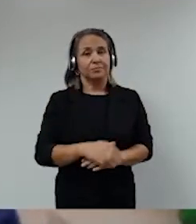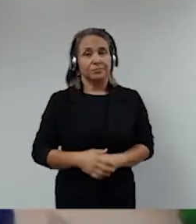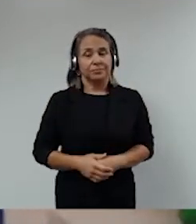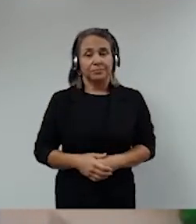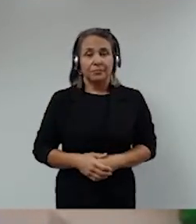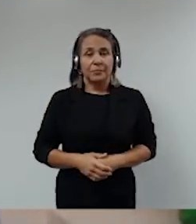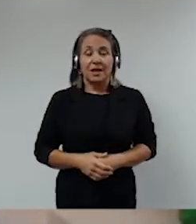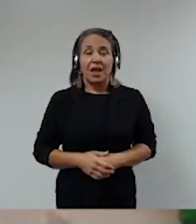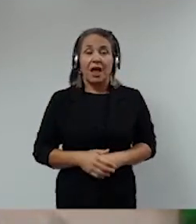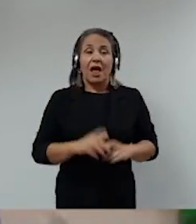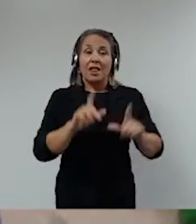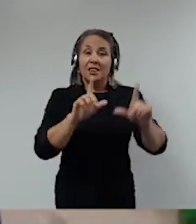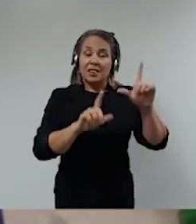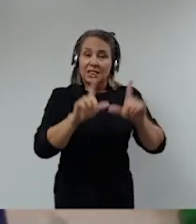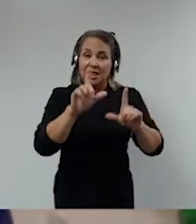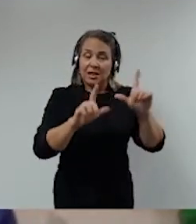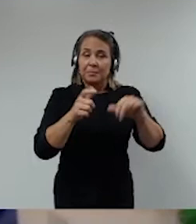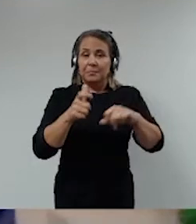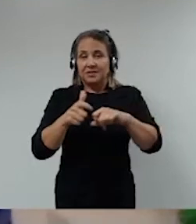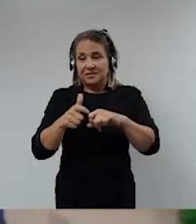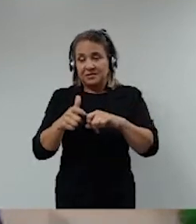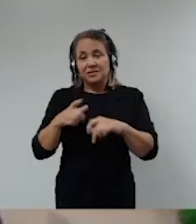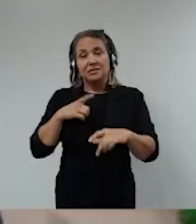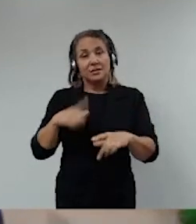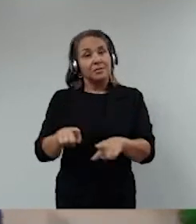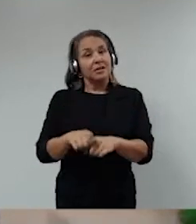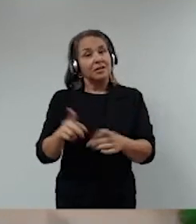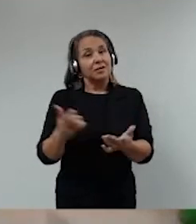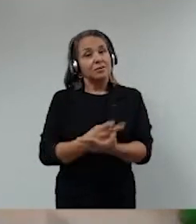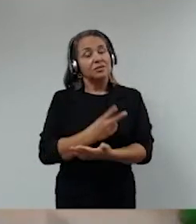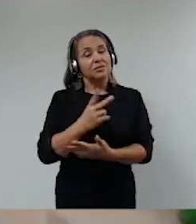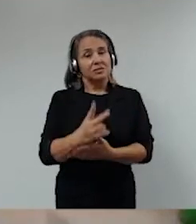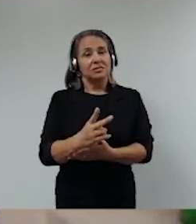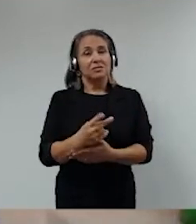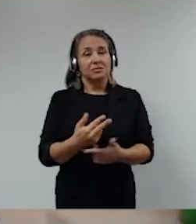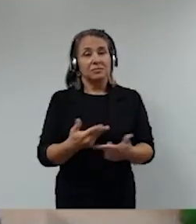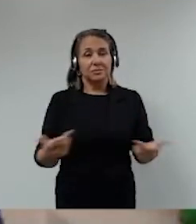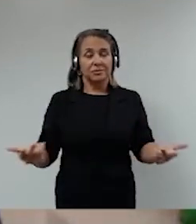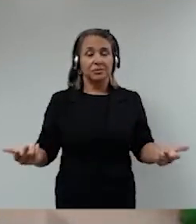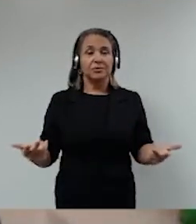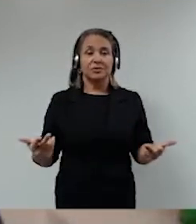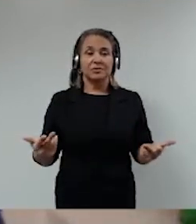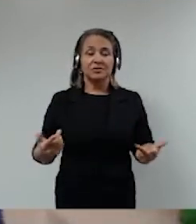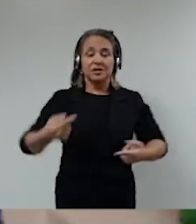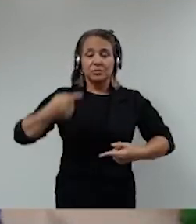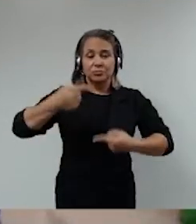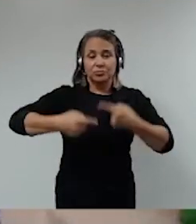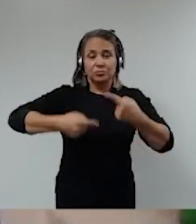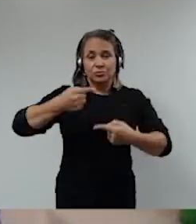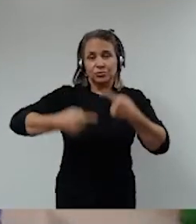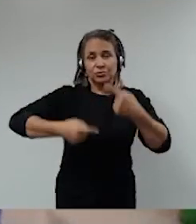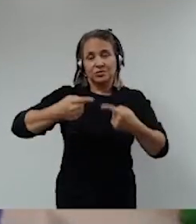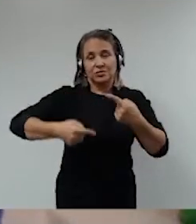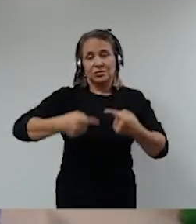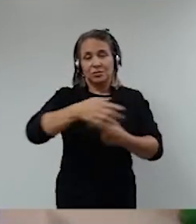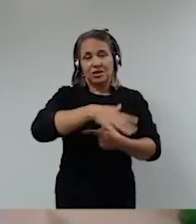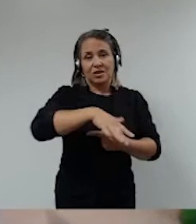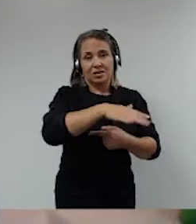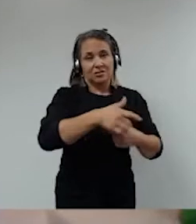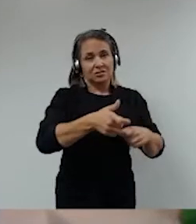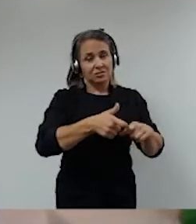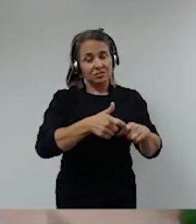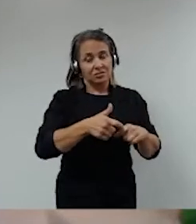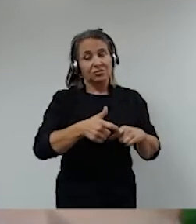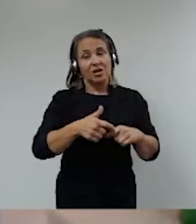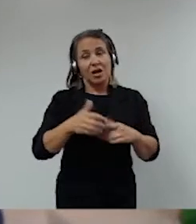a telemedicina tem causado um efeito polarizador, né, na área da saúde. Alguns entendem